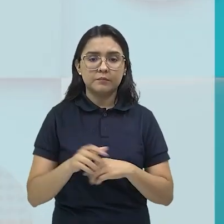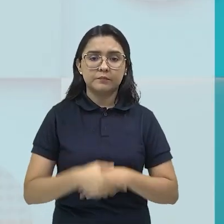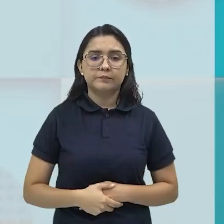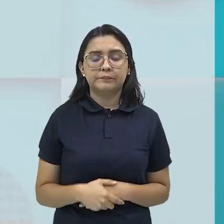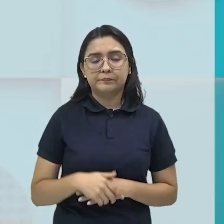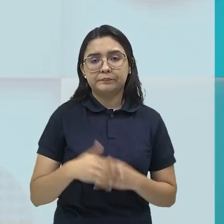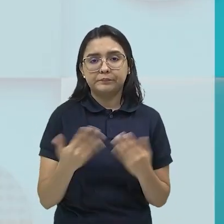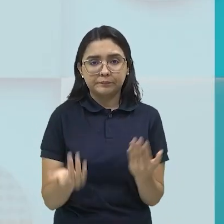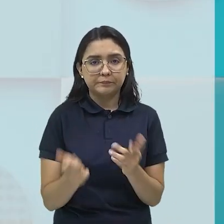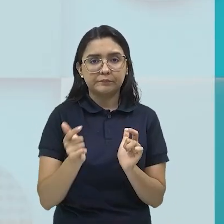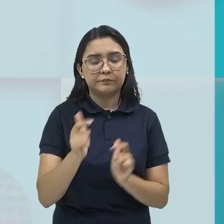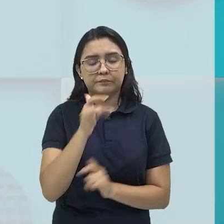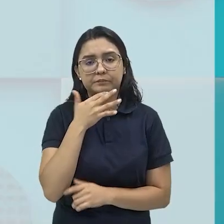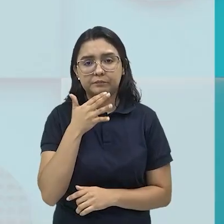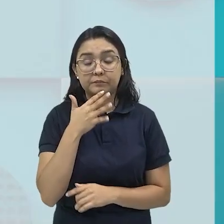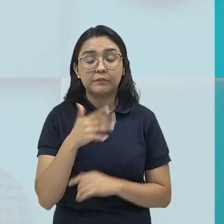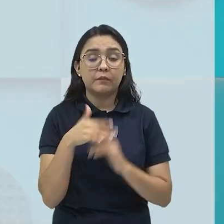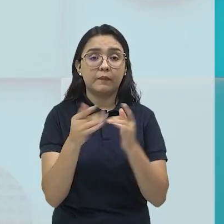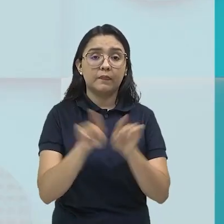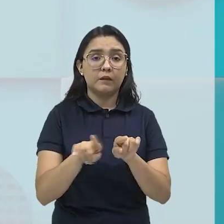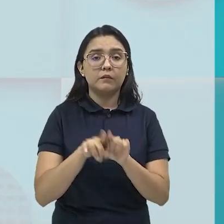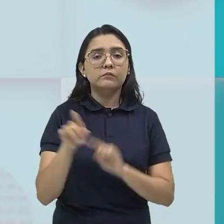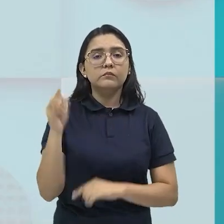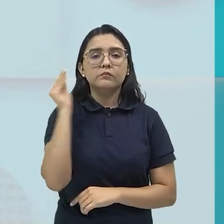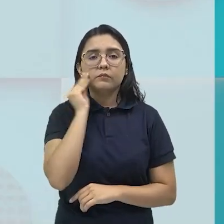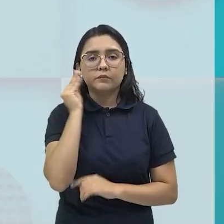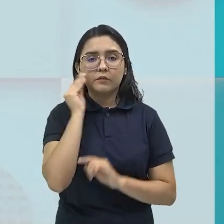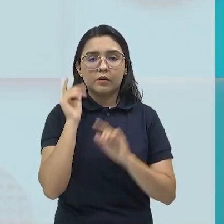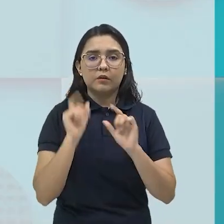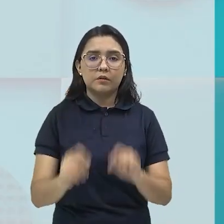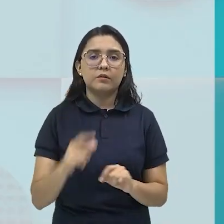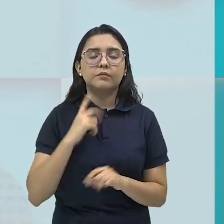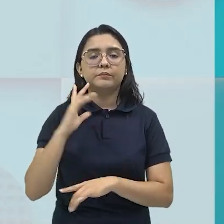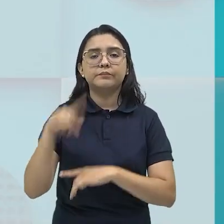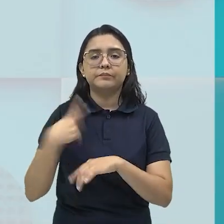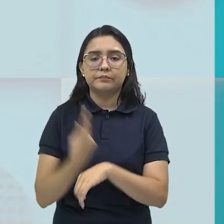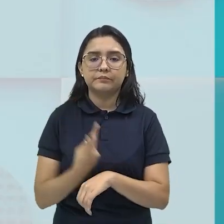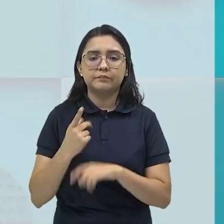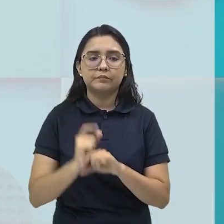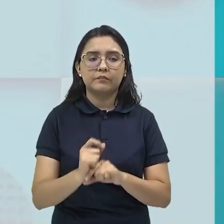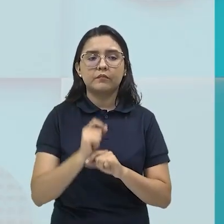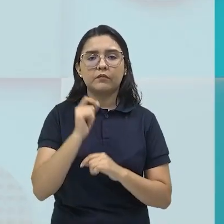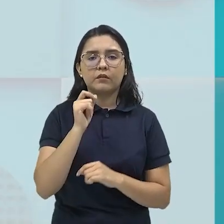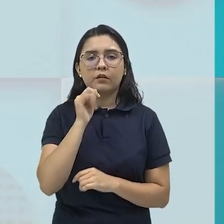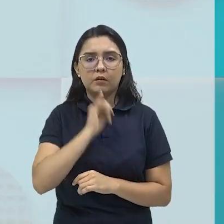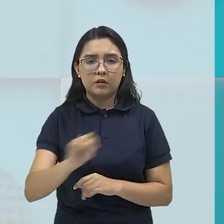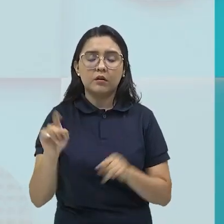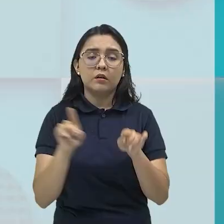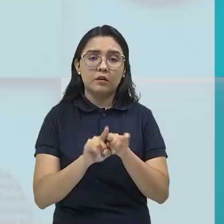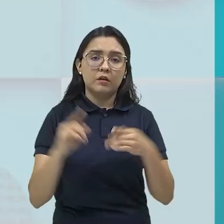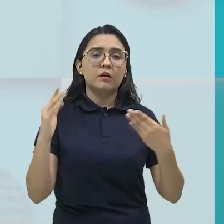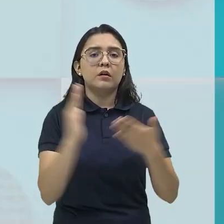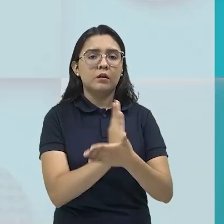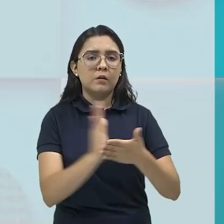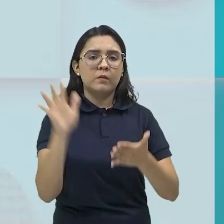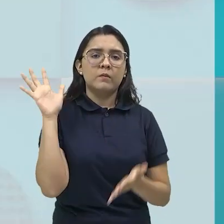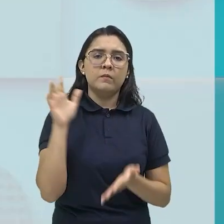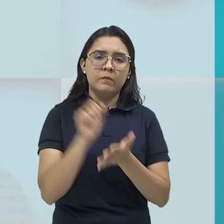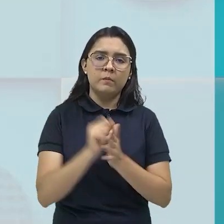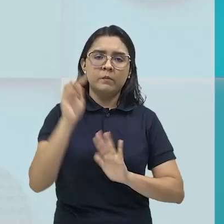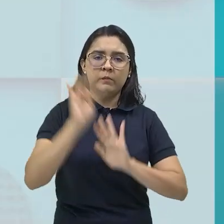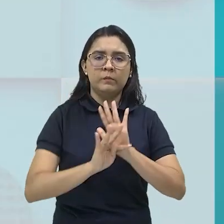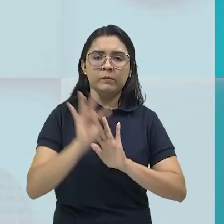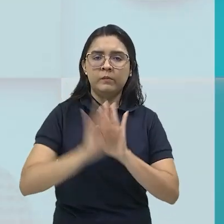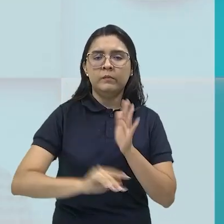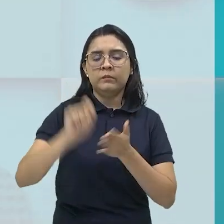por eles e assim tentavam transmitir depois esses encontros. Há registros, inclusive, desses textos que foram